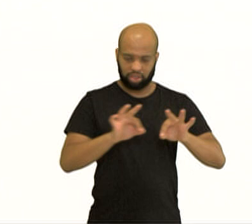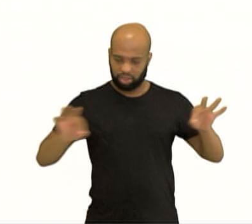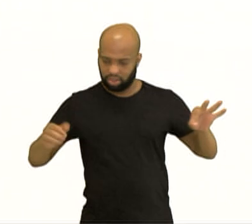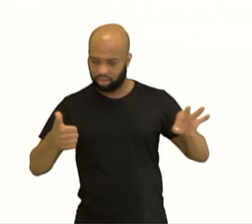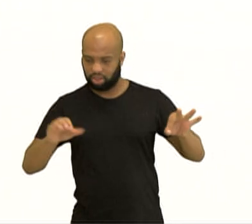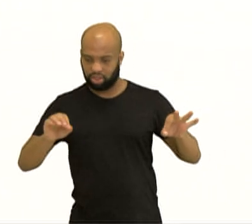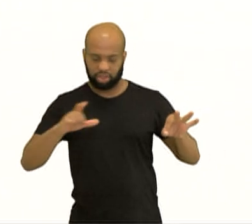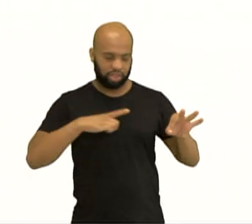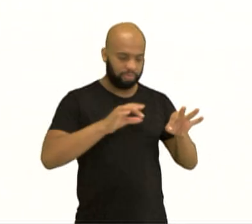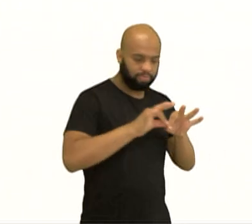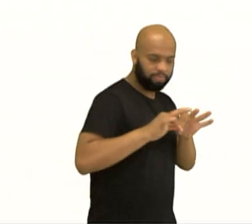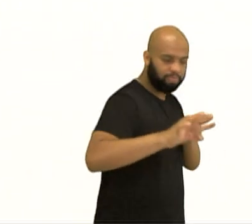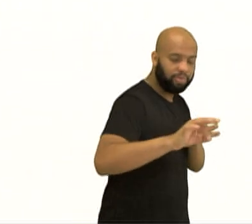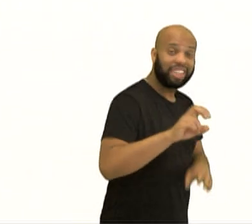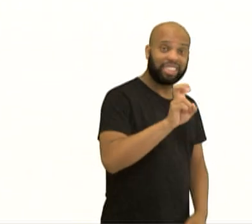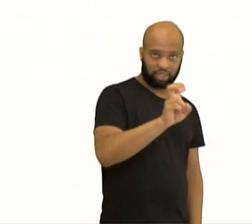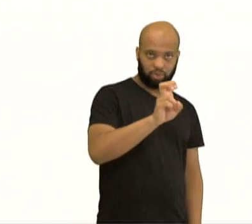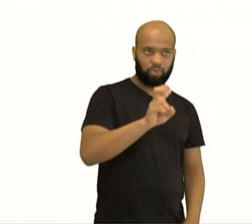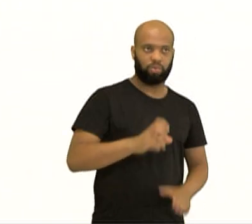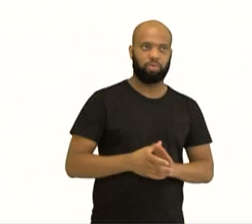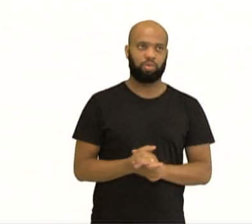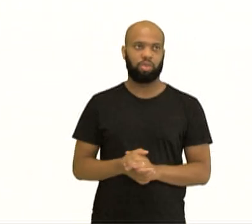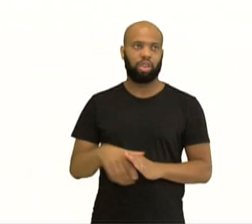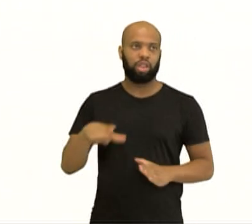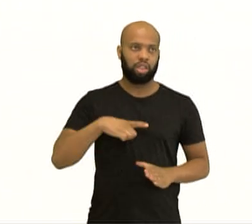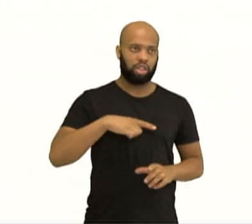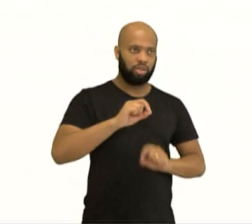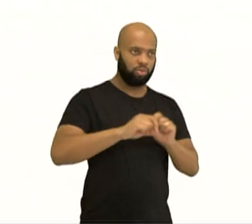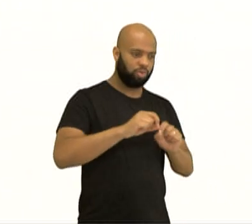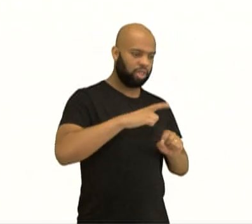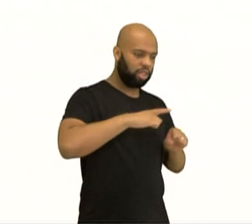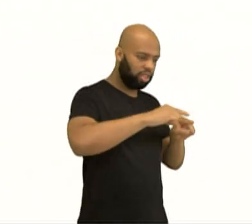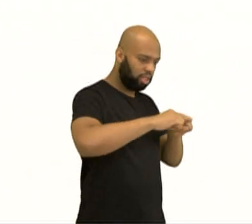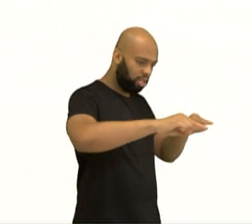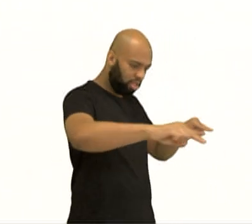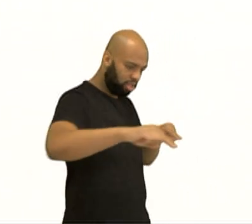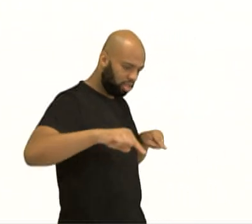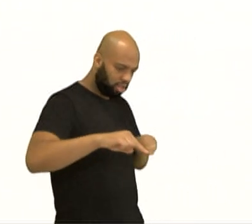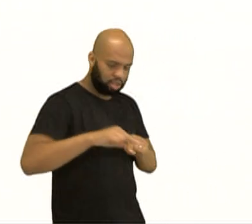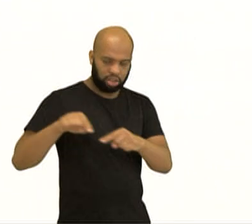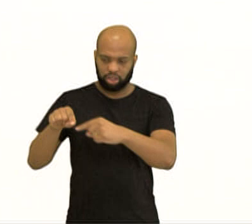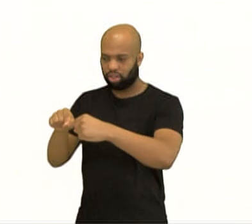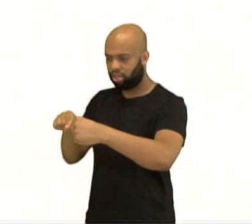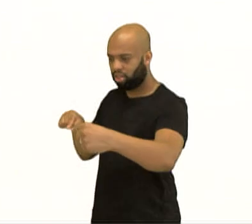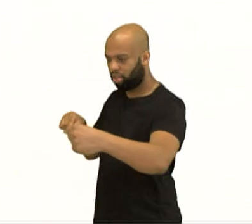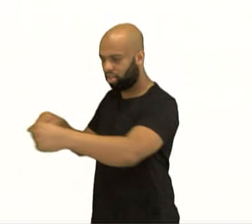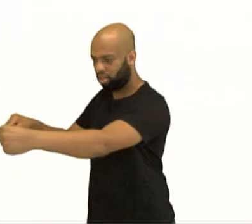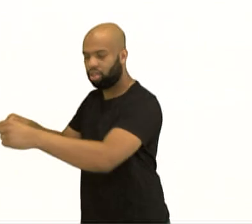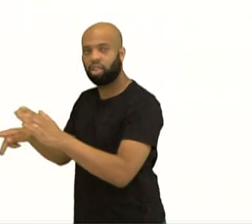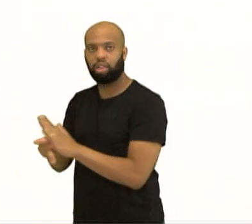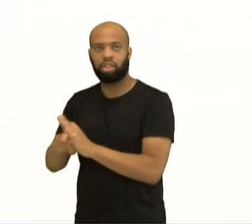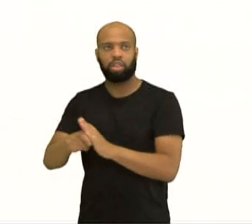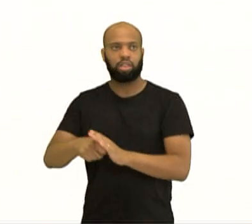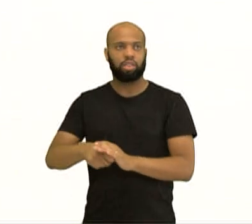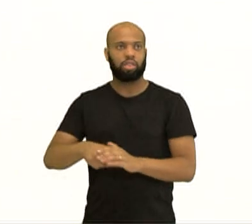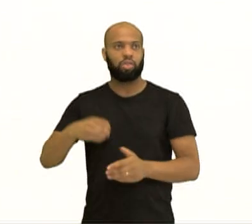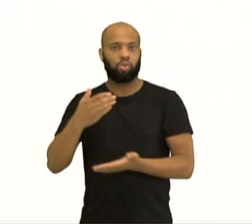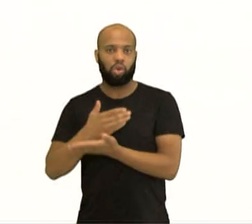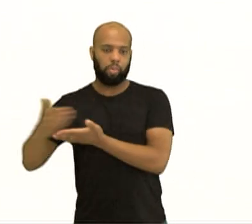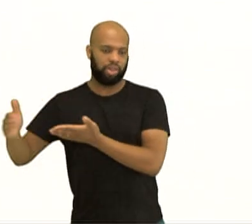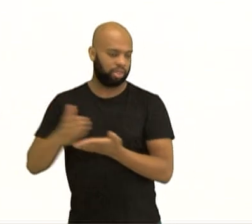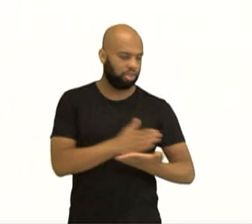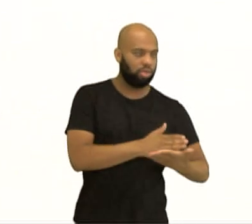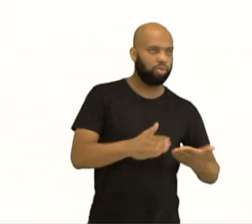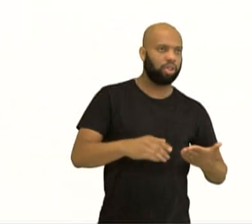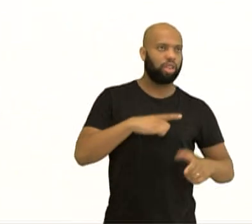de comprimento e 5 metros de largura, né? Tem essas duas áreas que são a área do saque. Categoria: